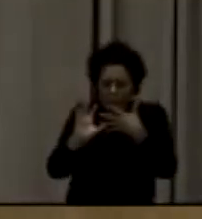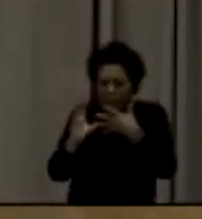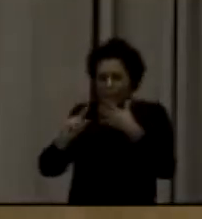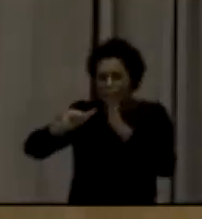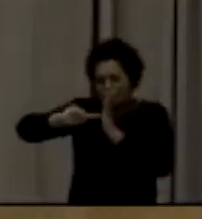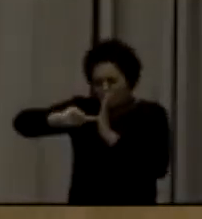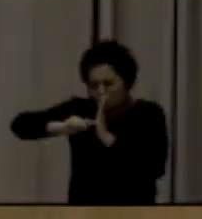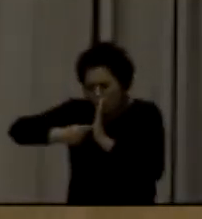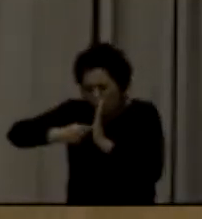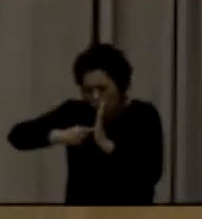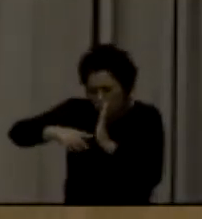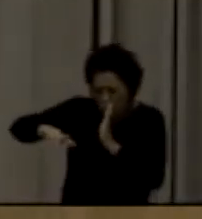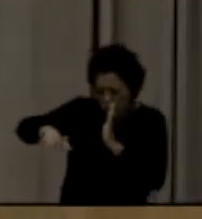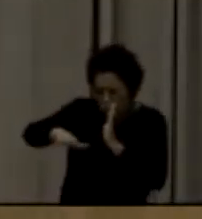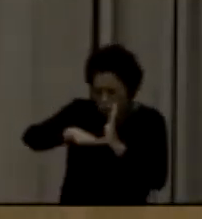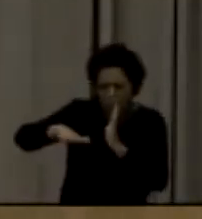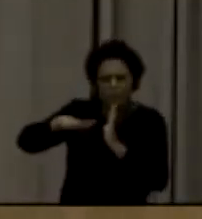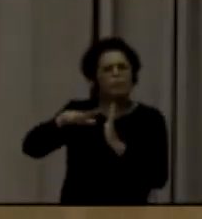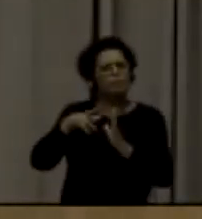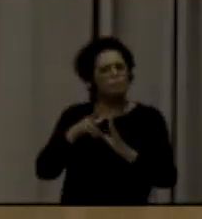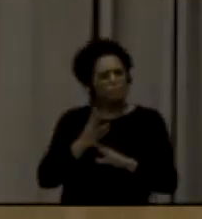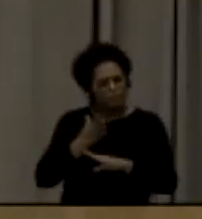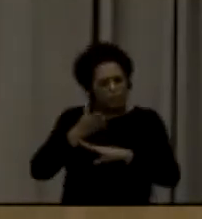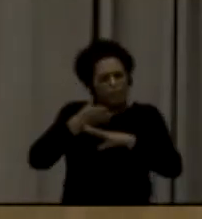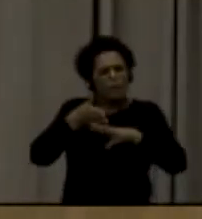Aires, que é muito forte, mas eu poderia dizer mesmo,